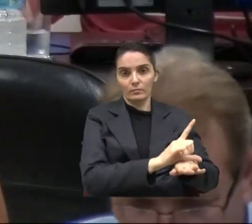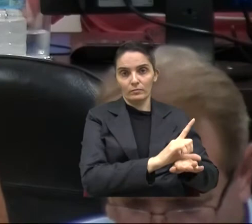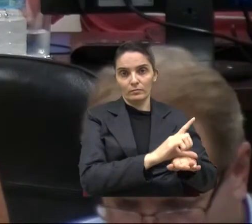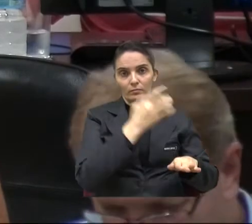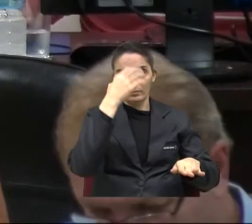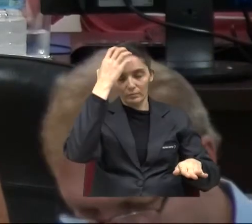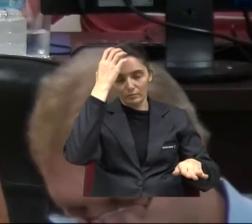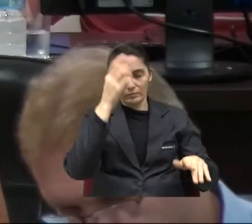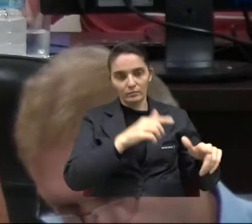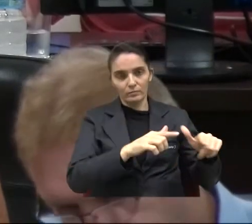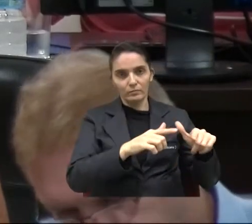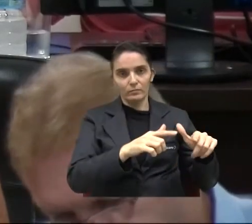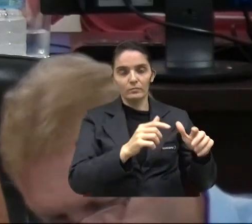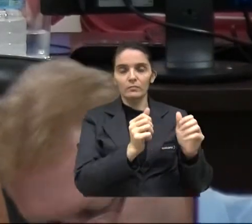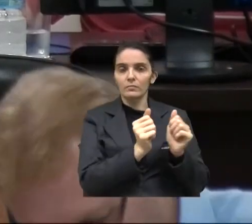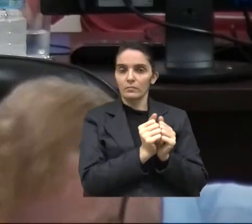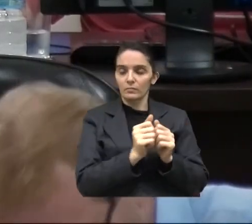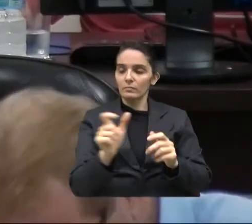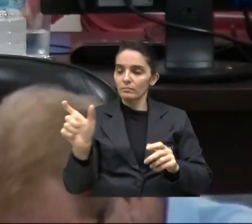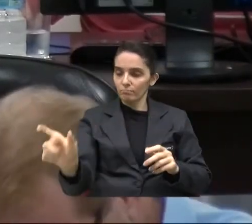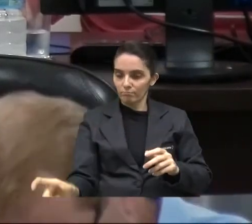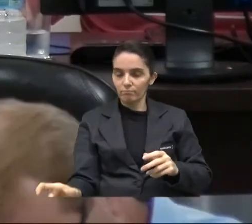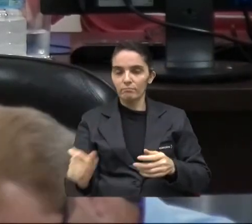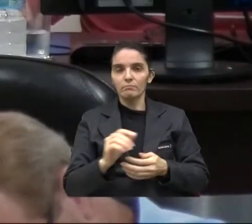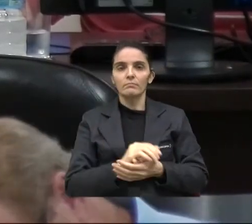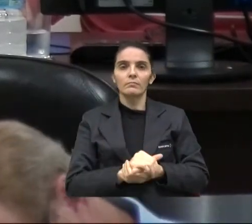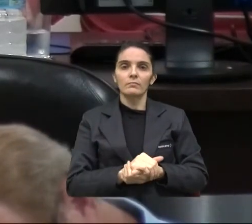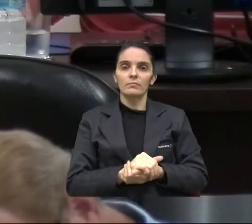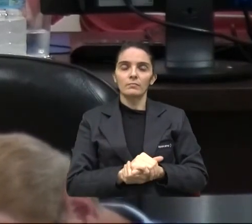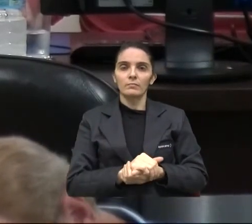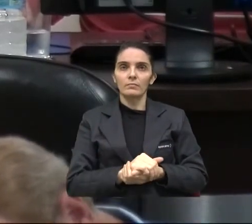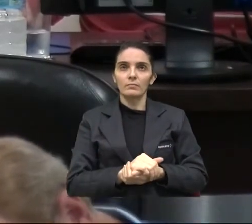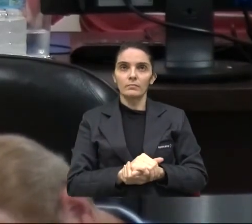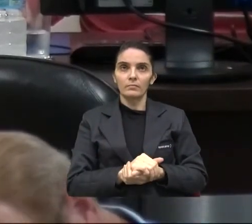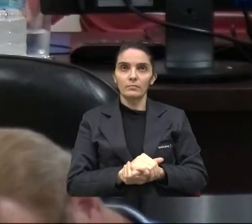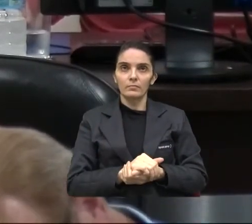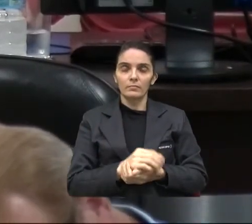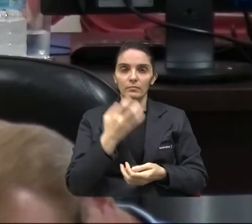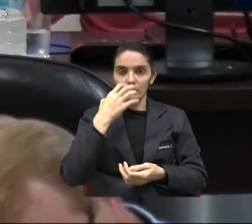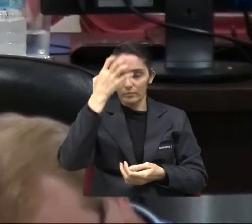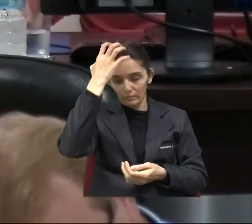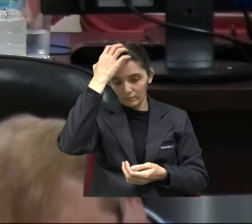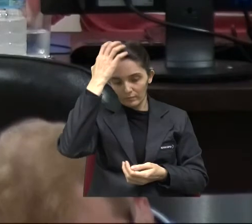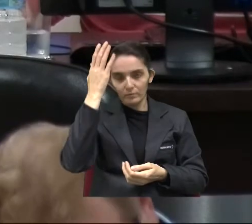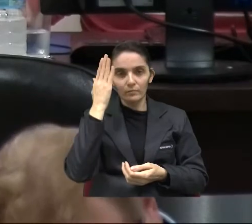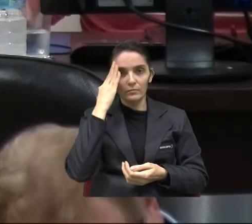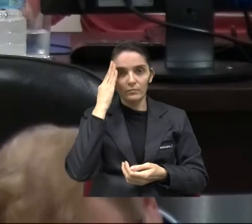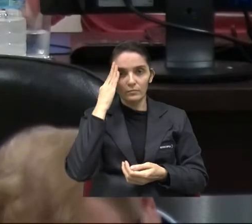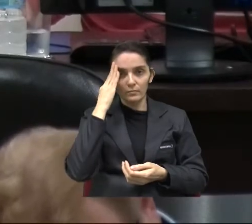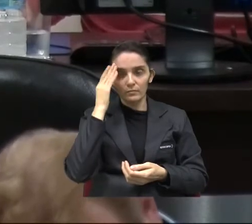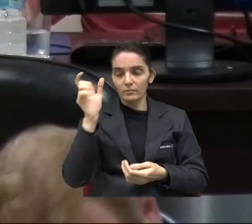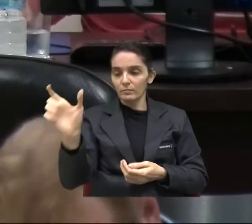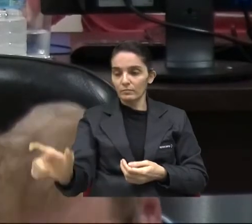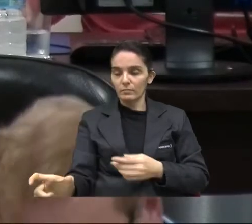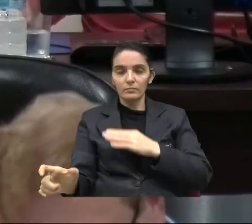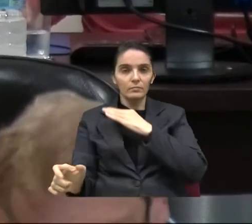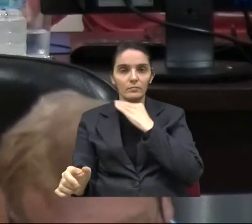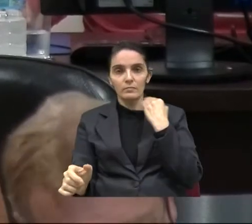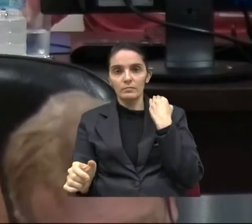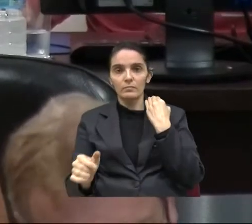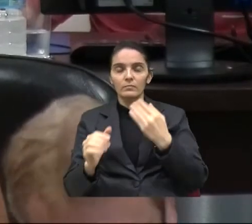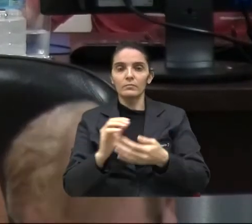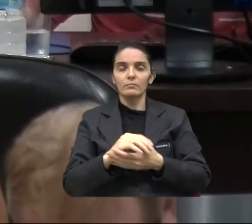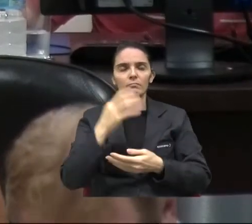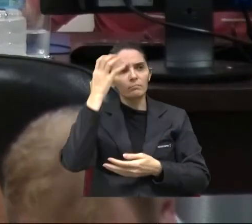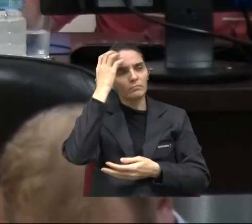com o nosso querido Márcio. E quando tive a notícia que ele tinha falecido, eu